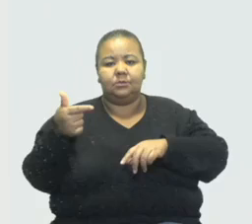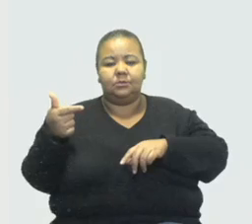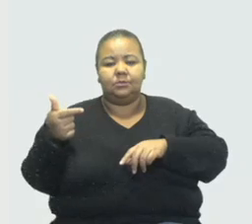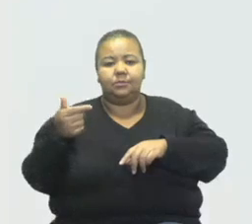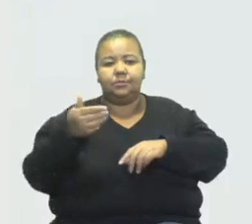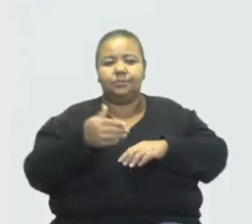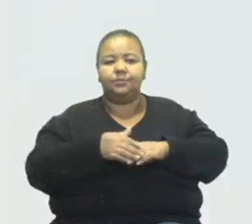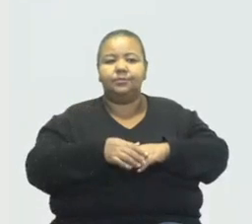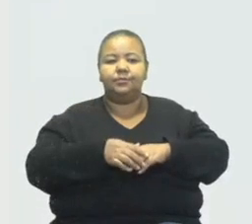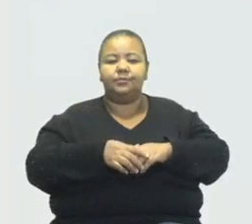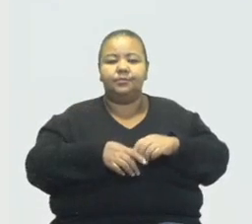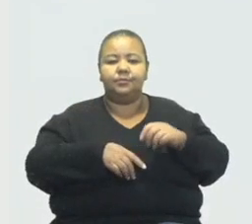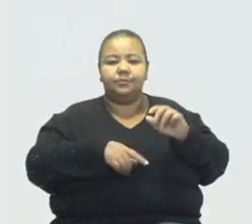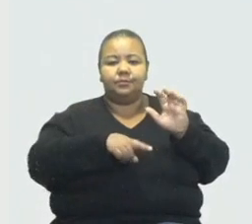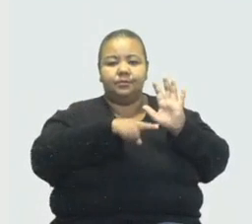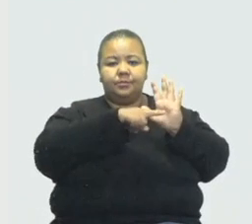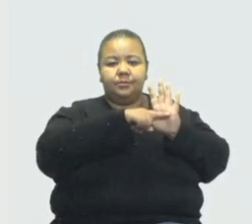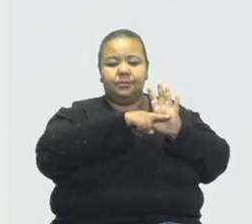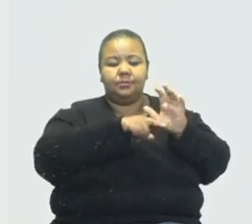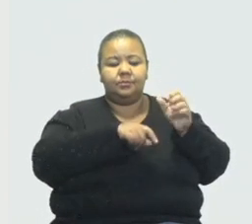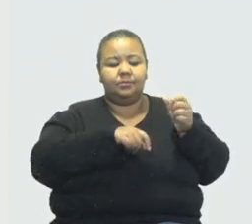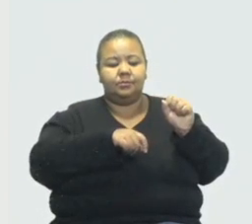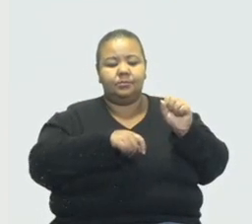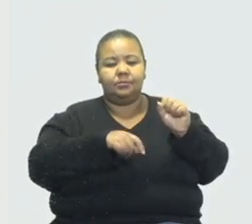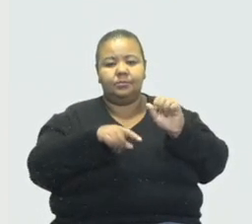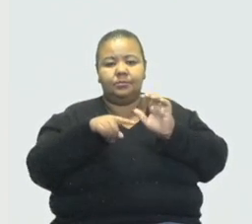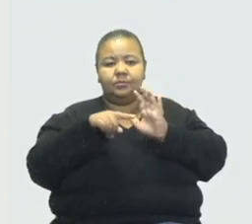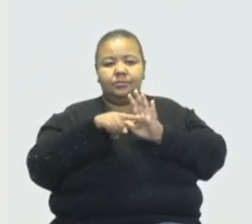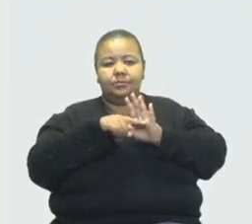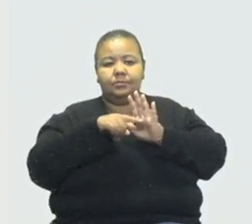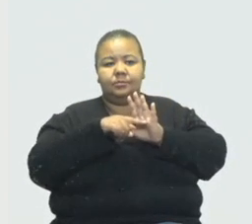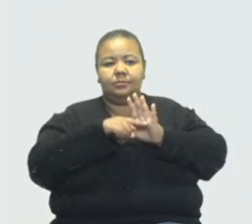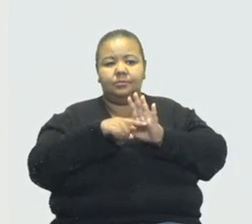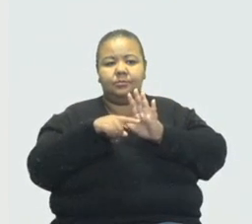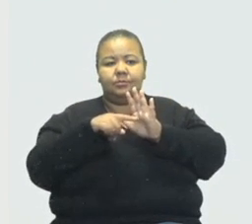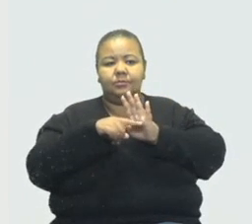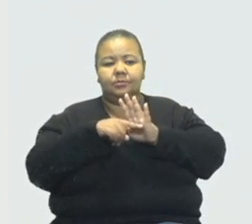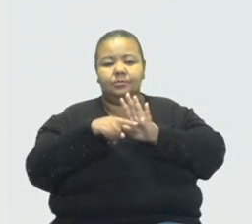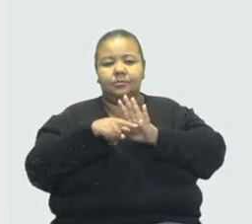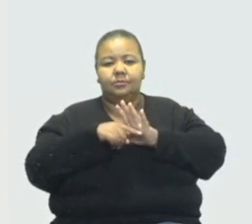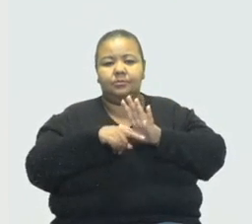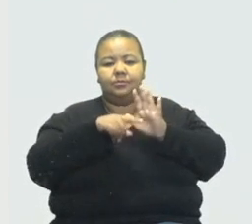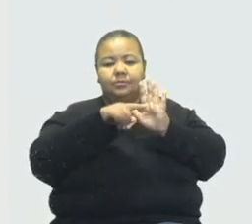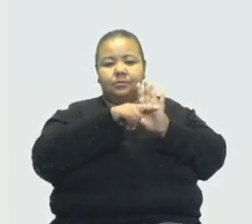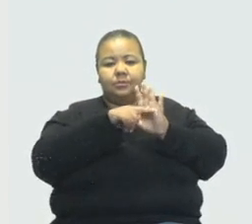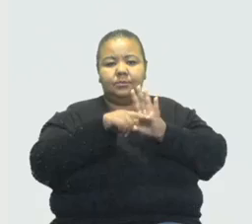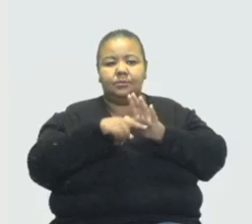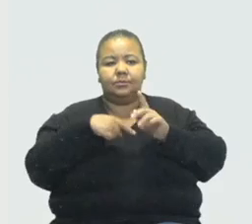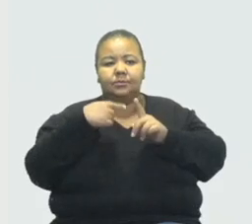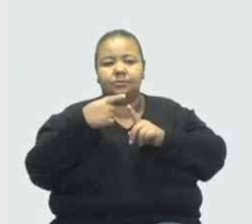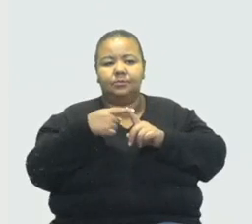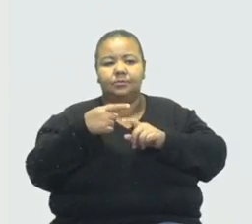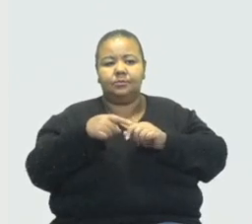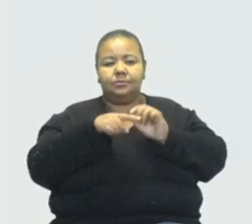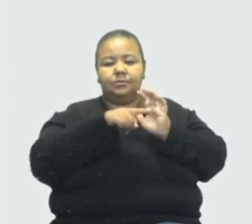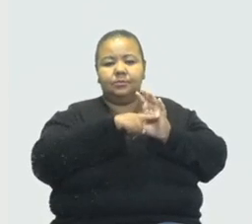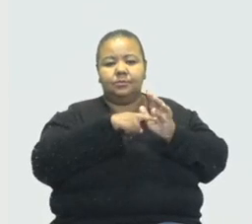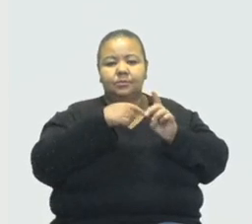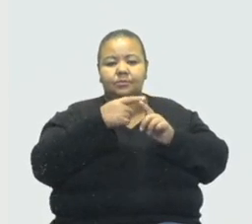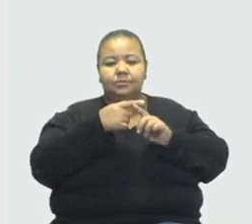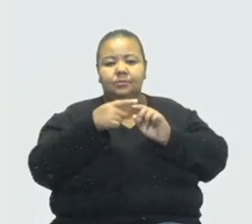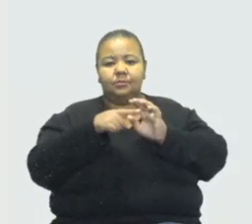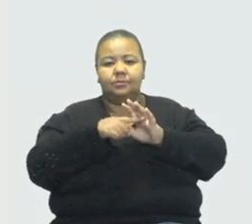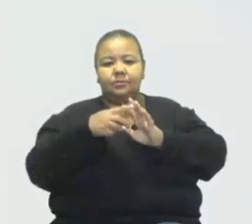22. Menos 8, menos 3, então menos com menos, mais. Menos 8 com menos